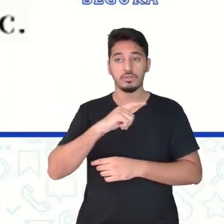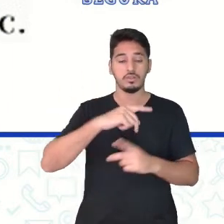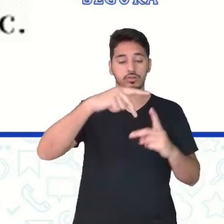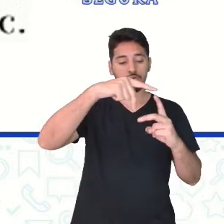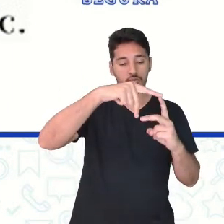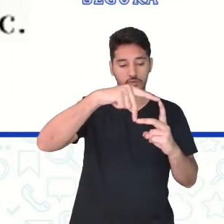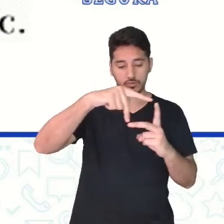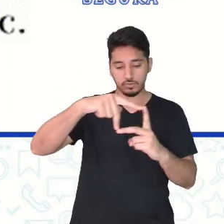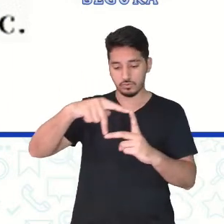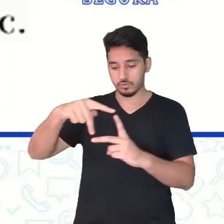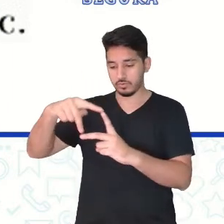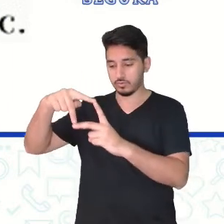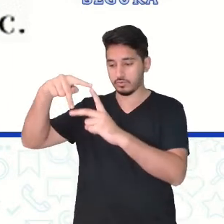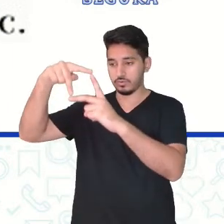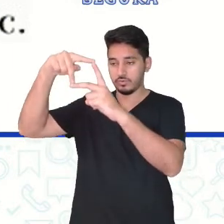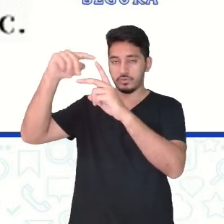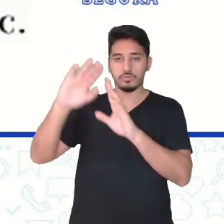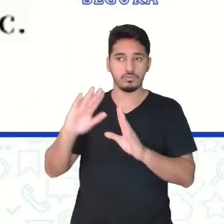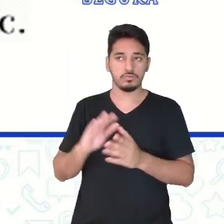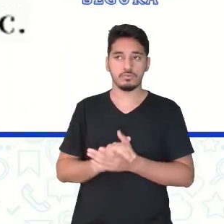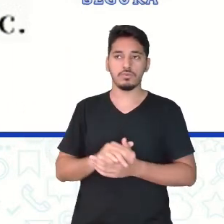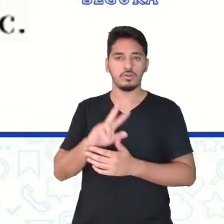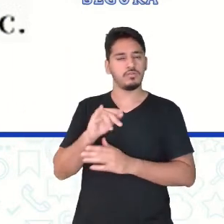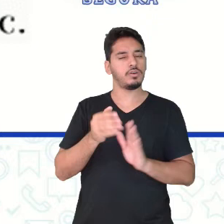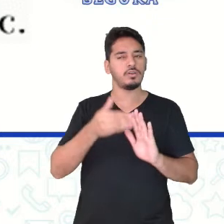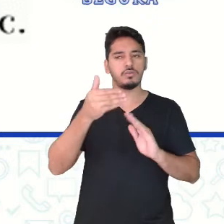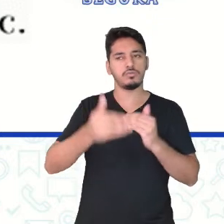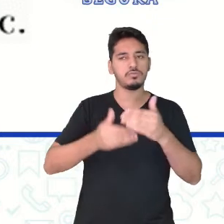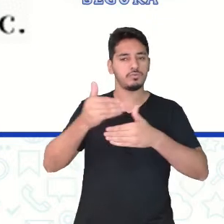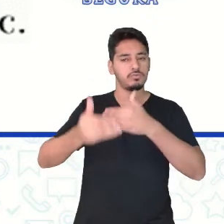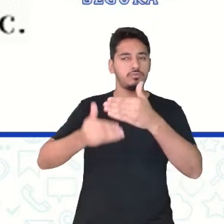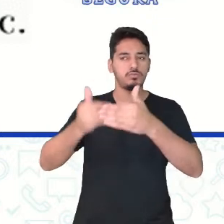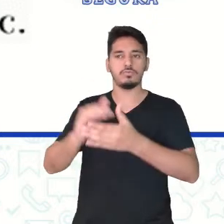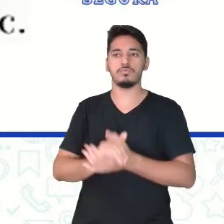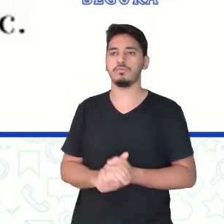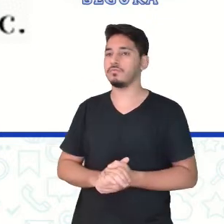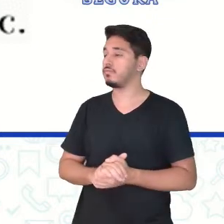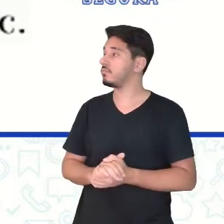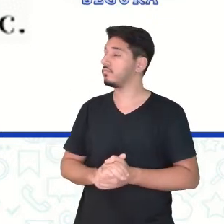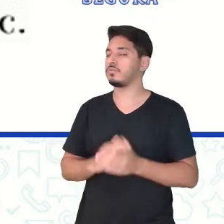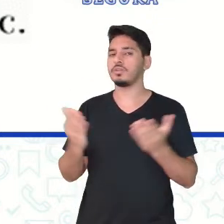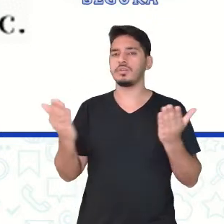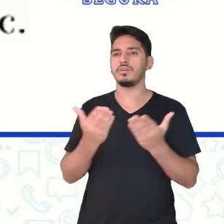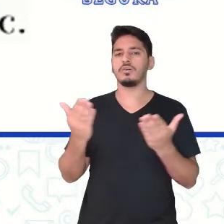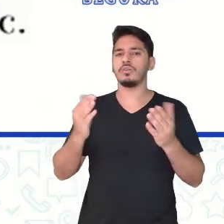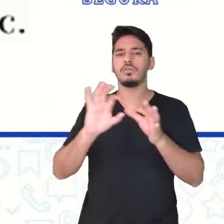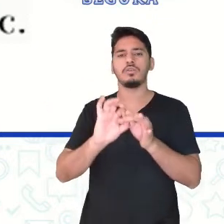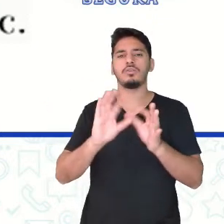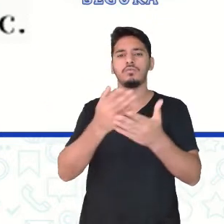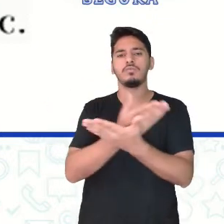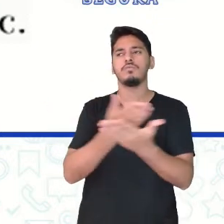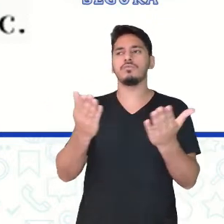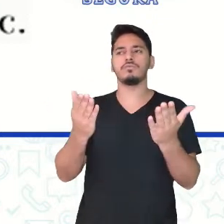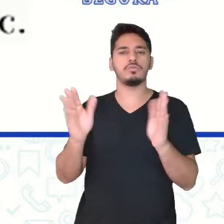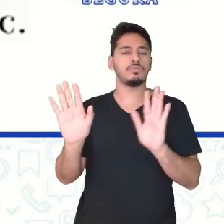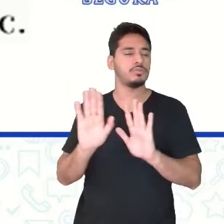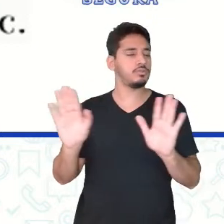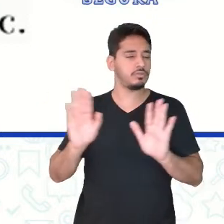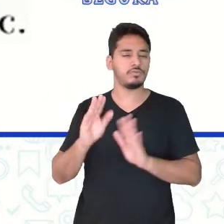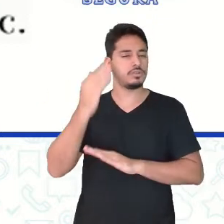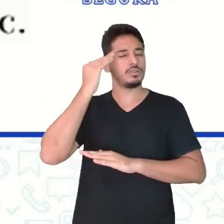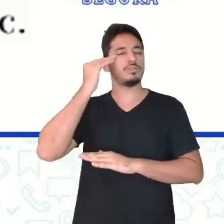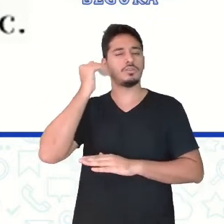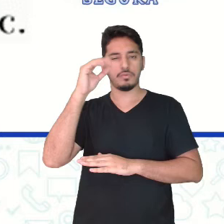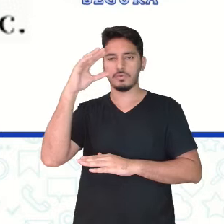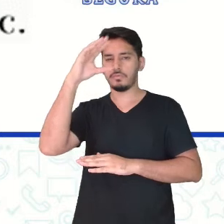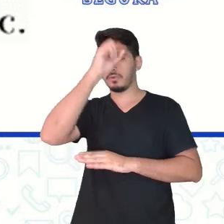5 tem 9 quadradinhos. E aí, etc, porque vai na sequência desenvolvendo. E agora eu vou deixar com vocês, que agora ninguém segura a gente, porque já